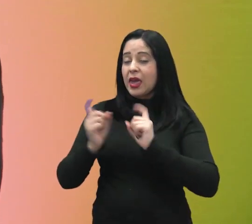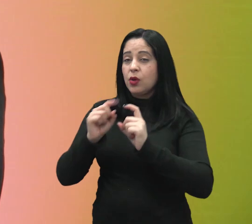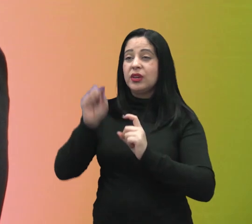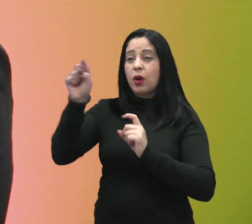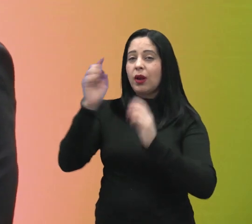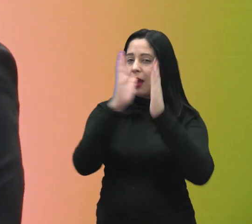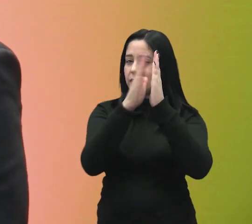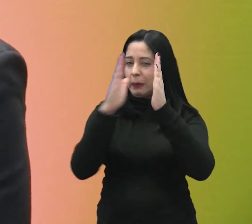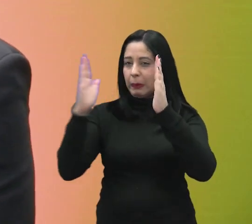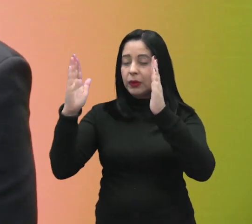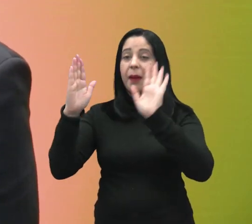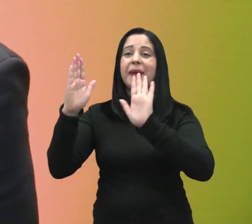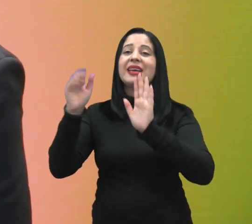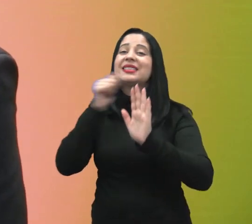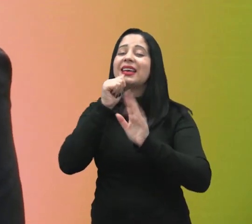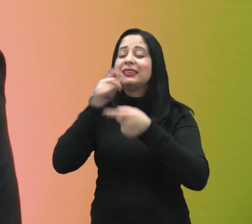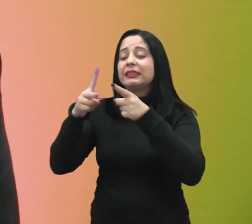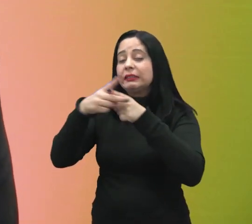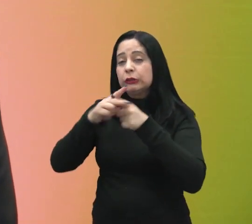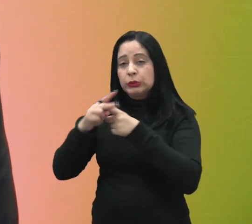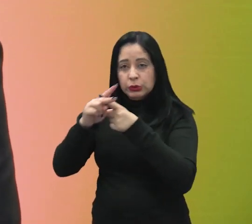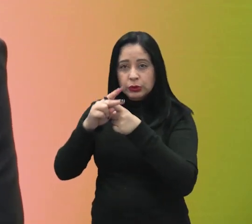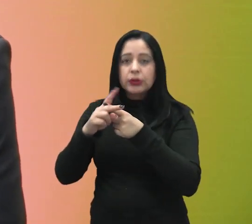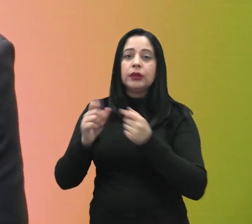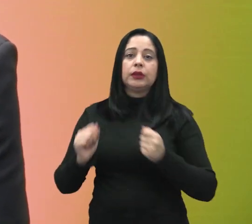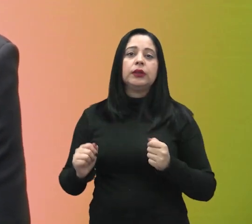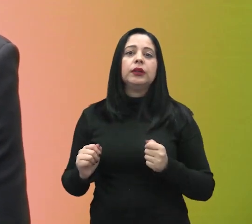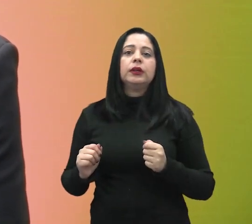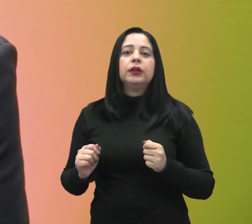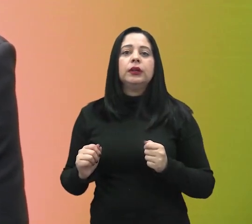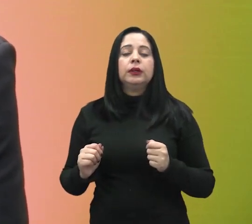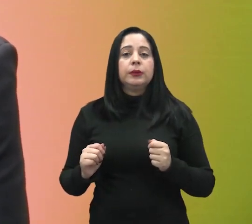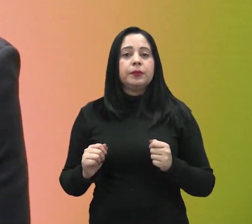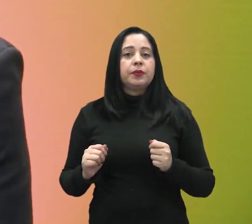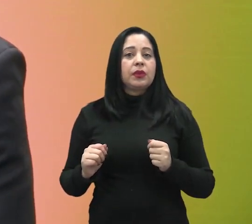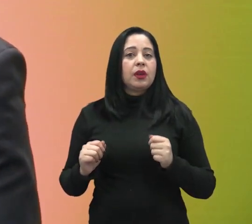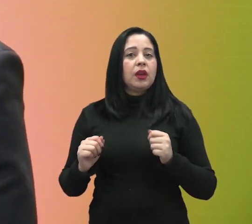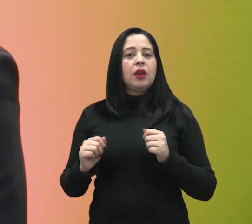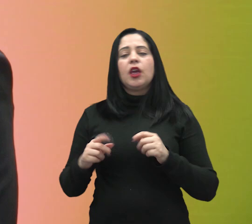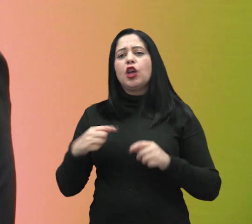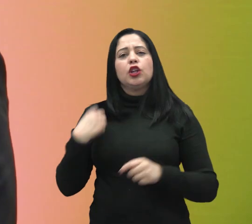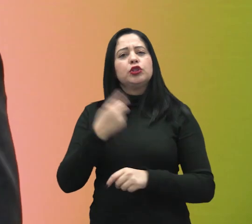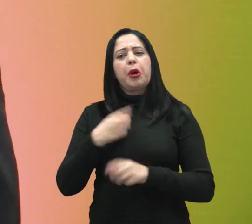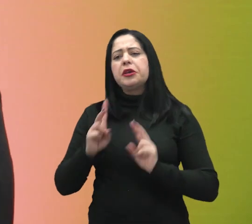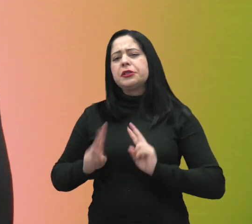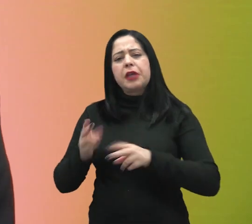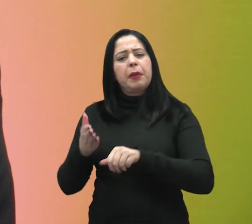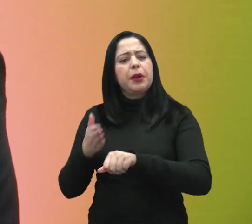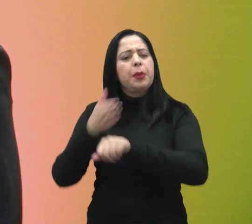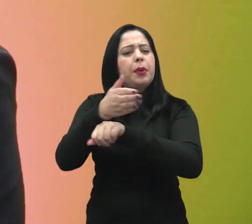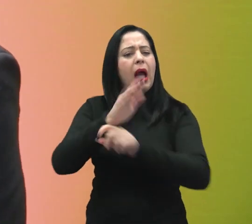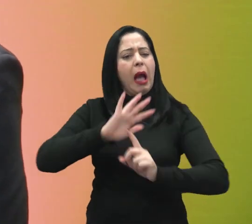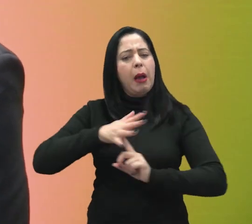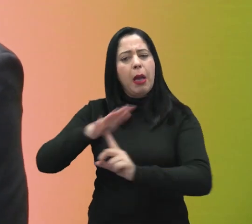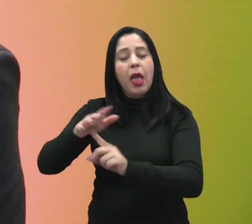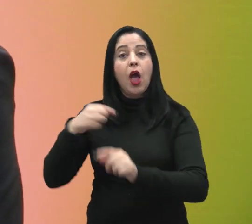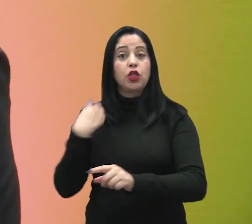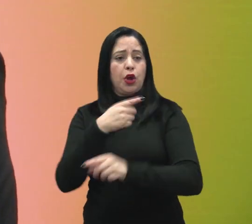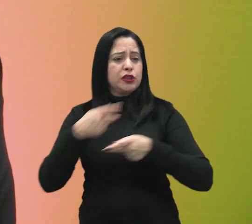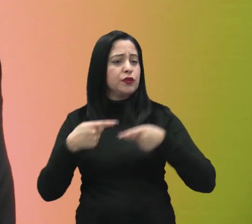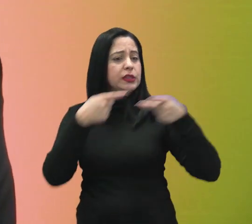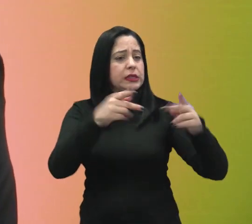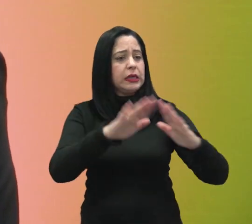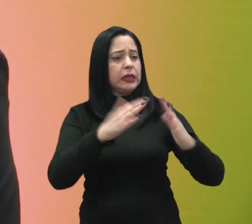em obra, a gente vai para o Museu de Arte Sacra e participa de feiras, de livros, visita nas escolas, esse tipo de